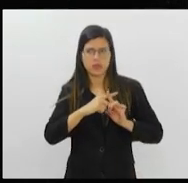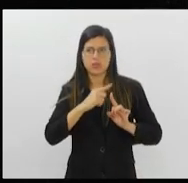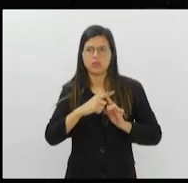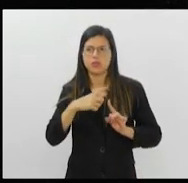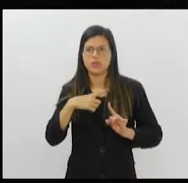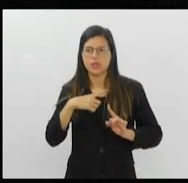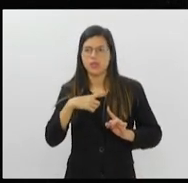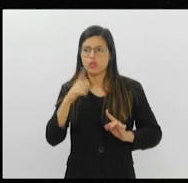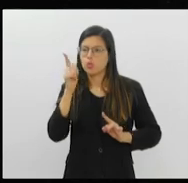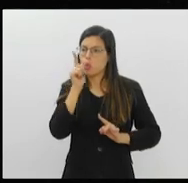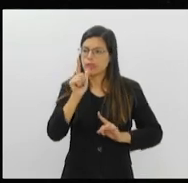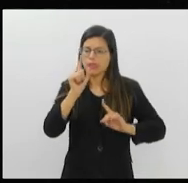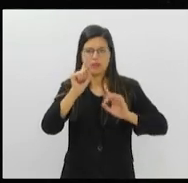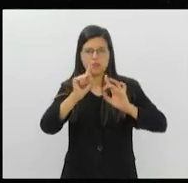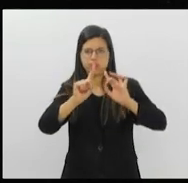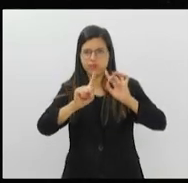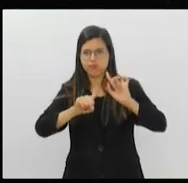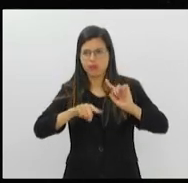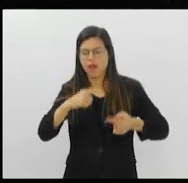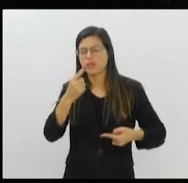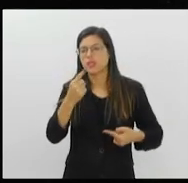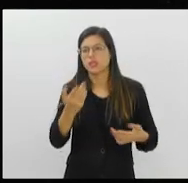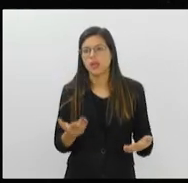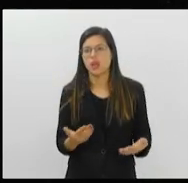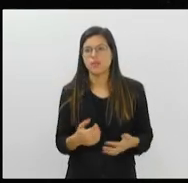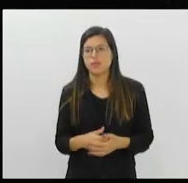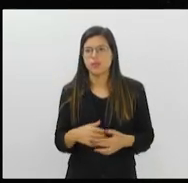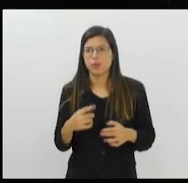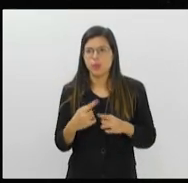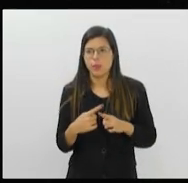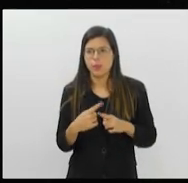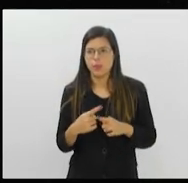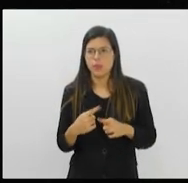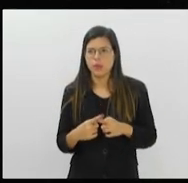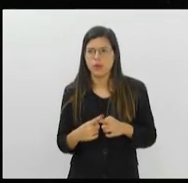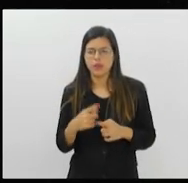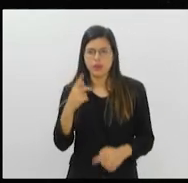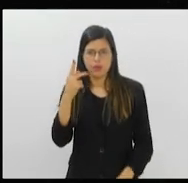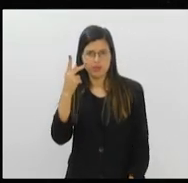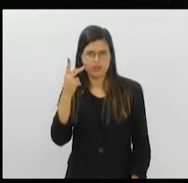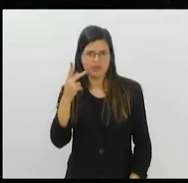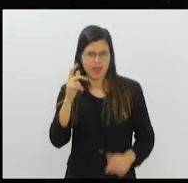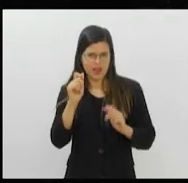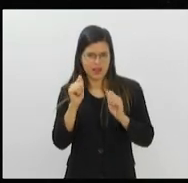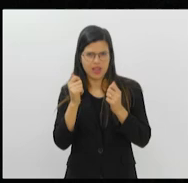avançar. Porque o Parlamento Fluminense